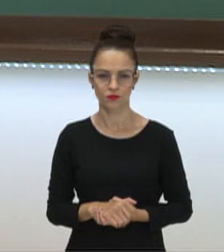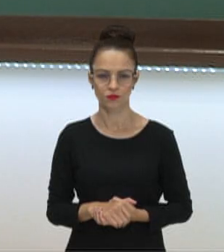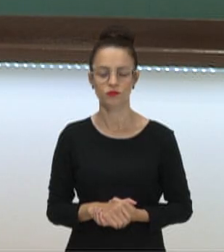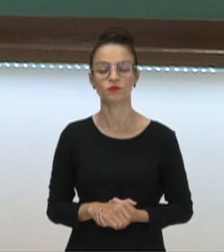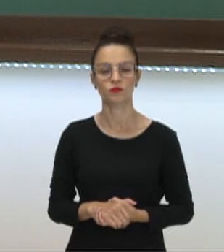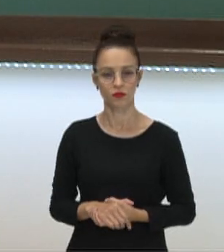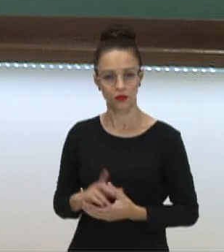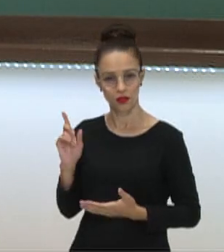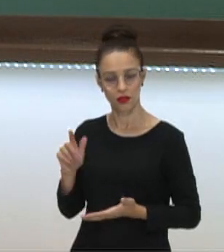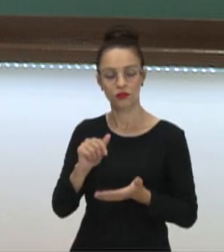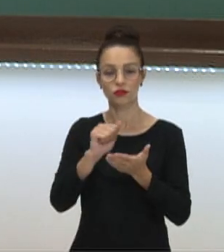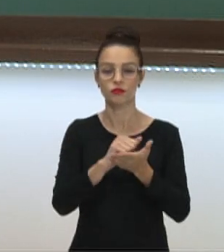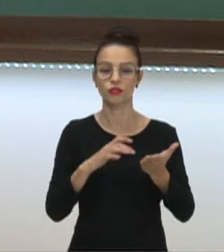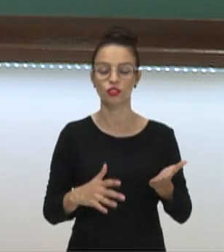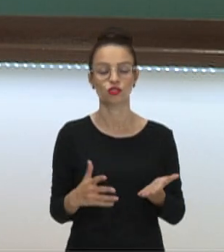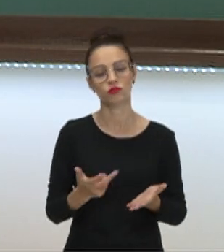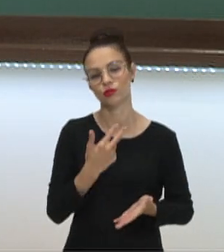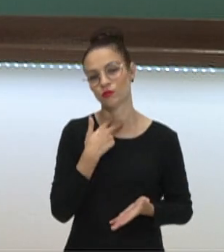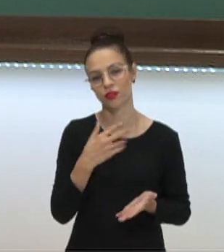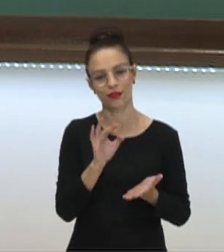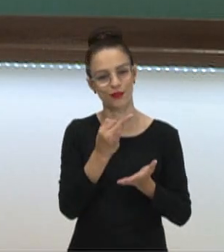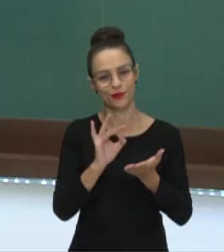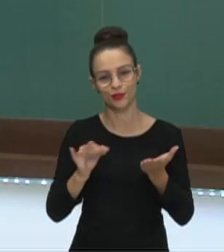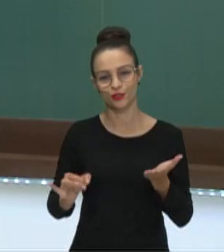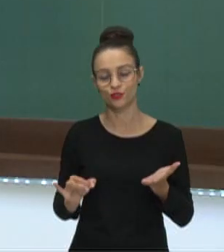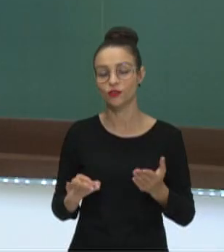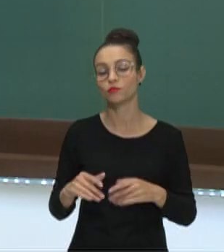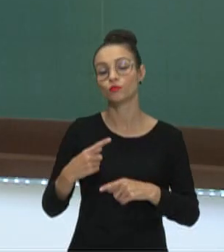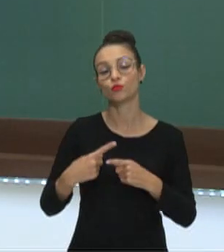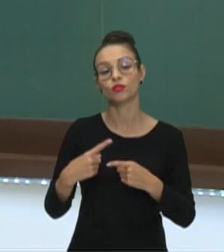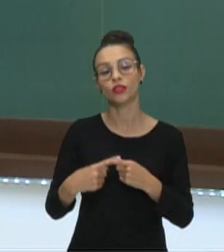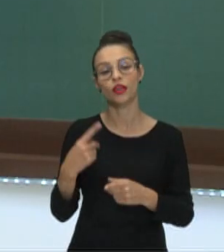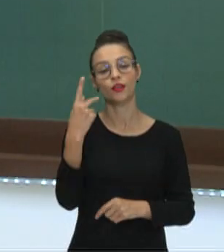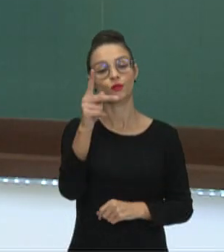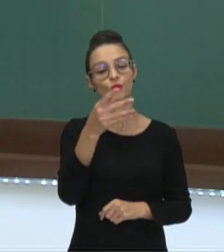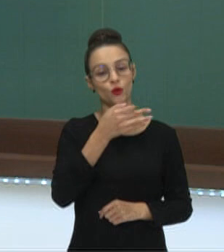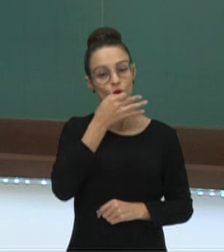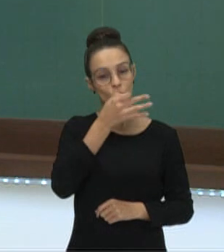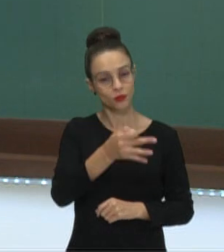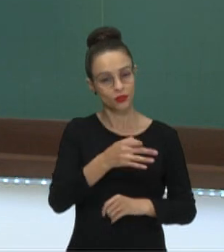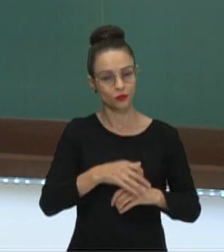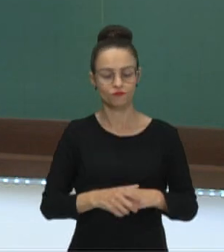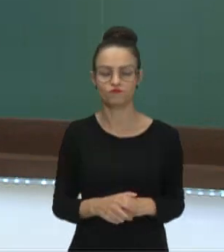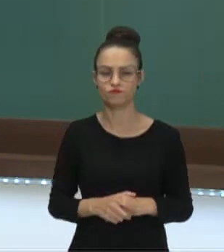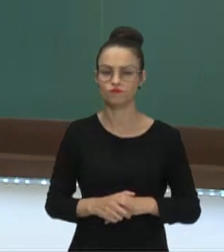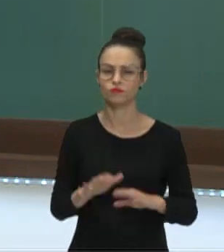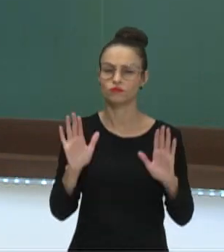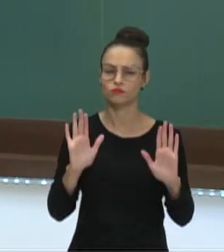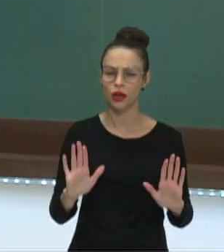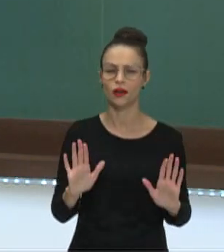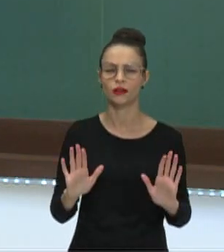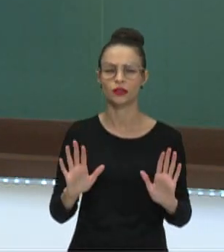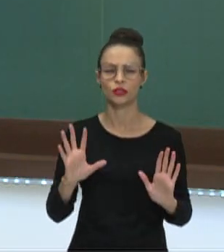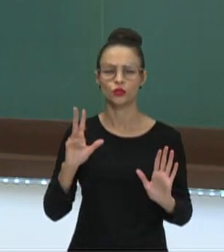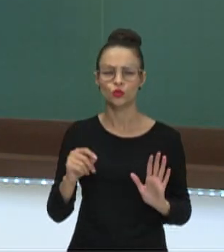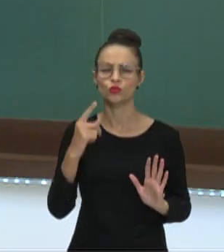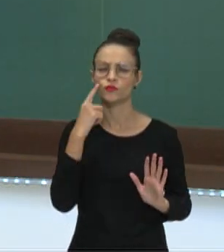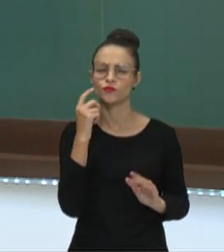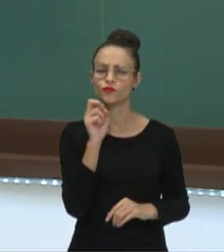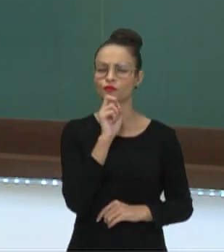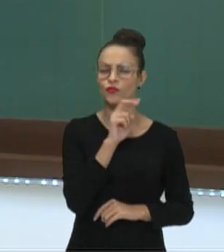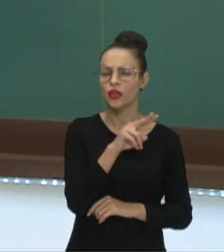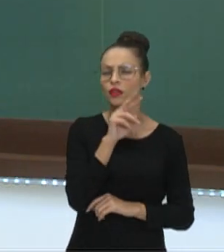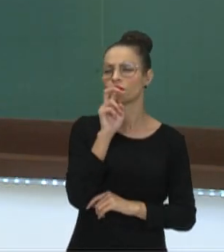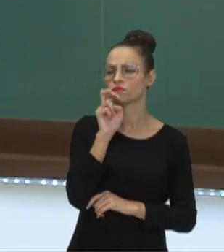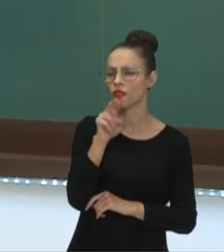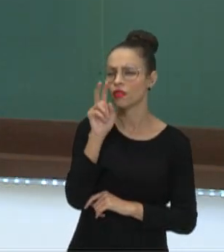Esse exercício a gente não tem como corrigir, porque é a sua opinião. Mas por tudo que mostra na televisão, por